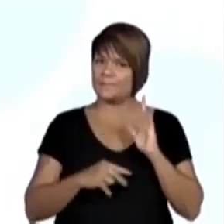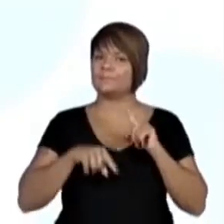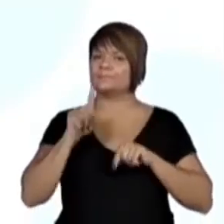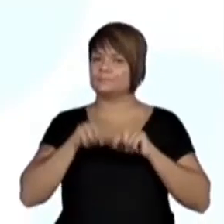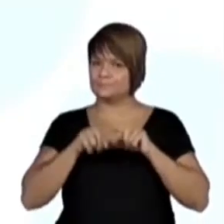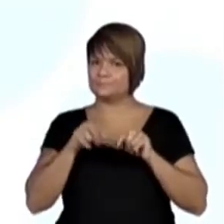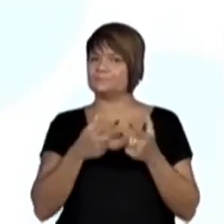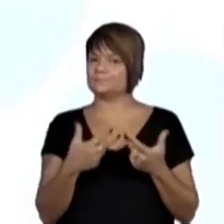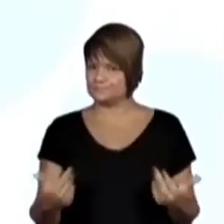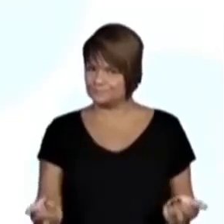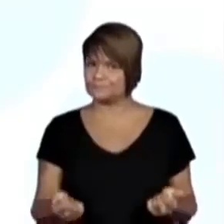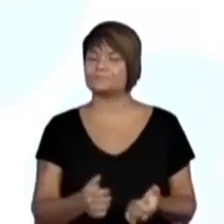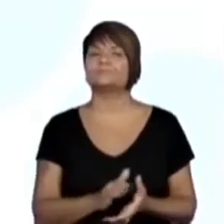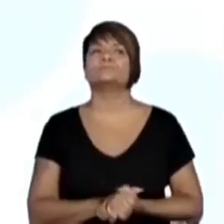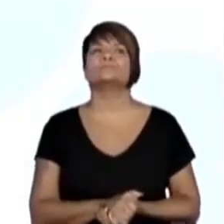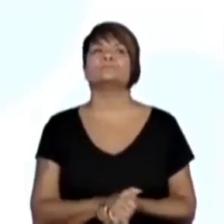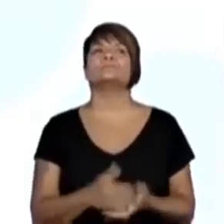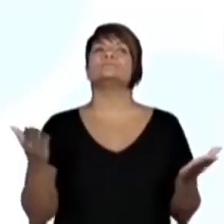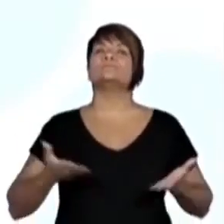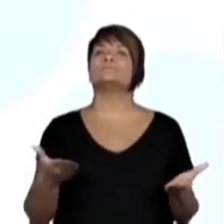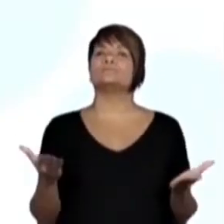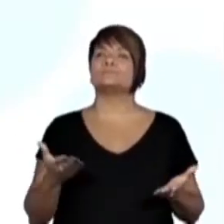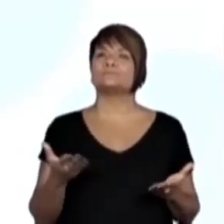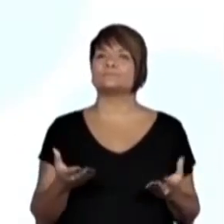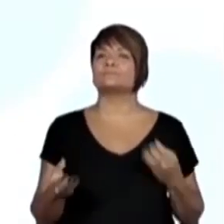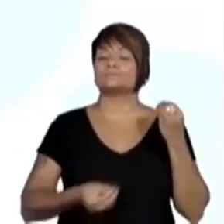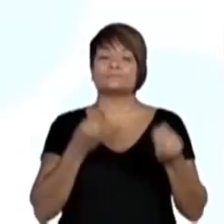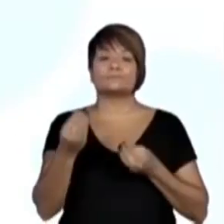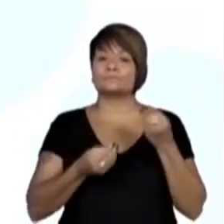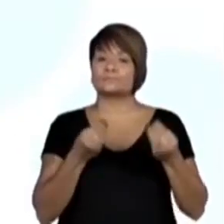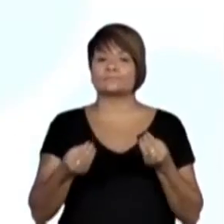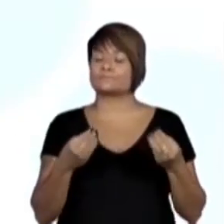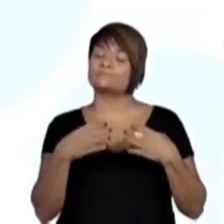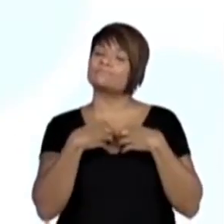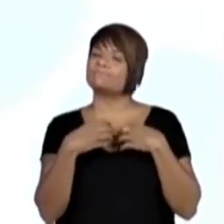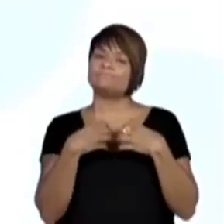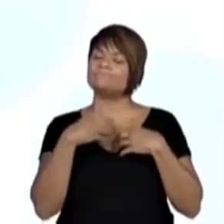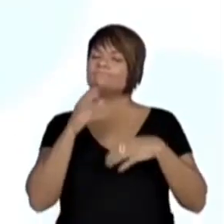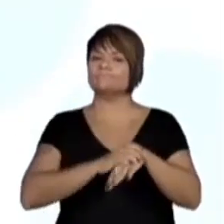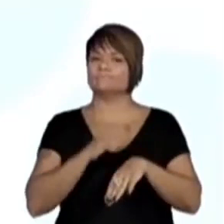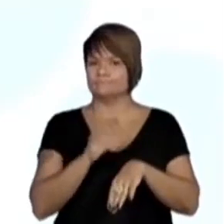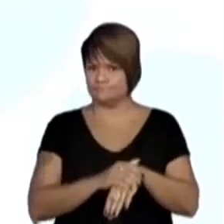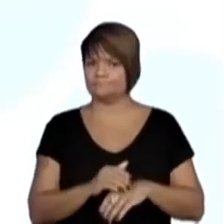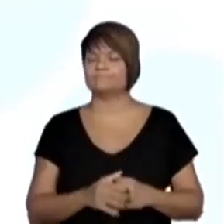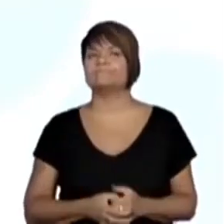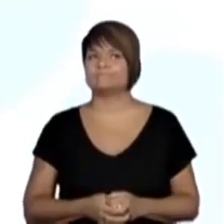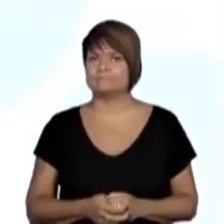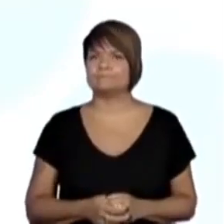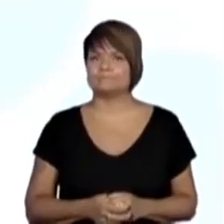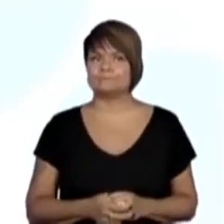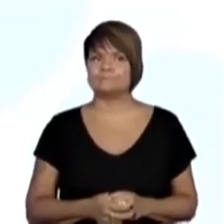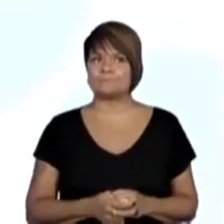dos materiais. Agora, o modo de fazer. Como fazer?